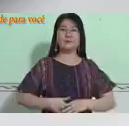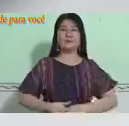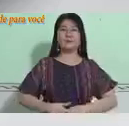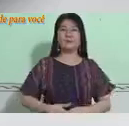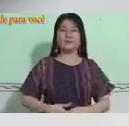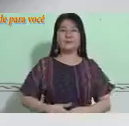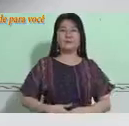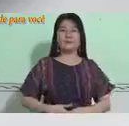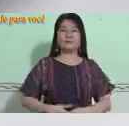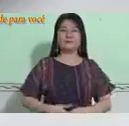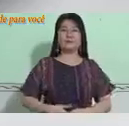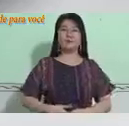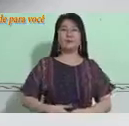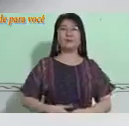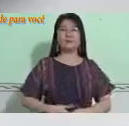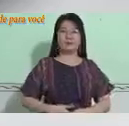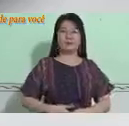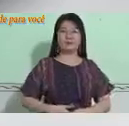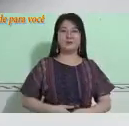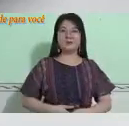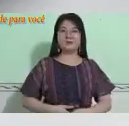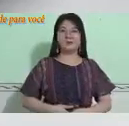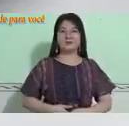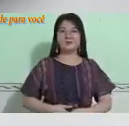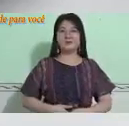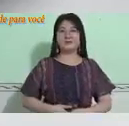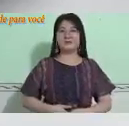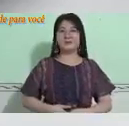No entanto, para confirmar o resultado,